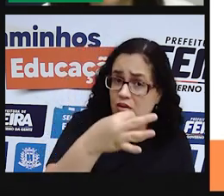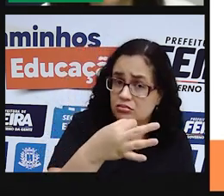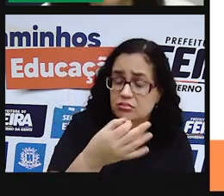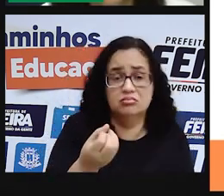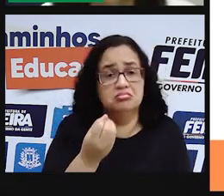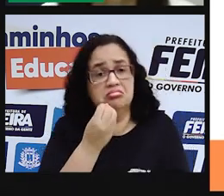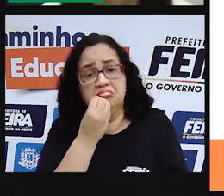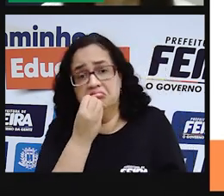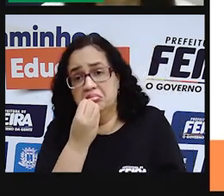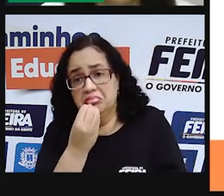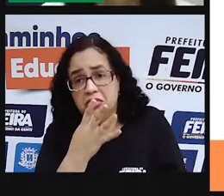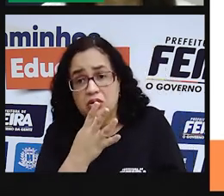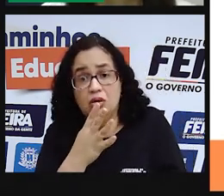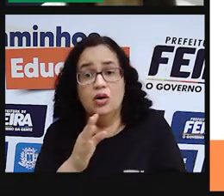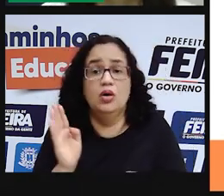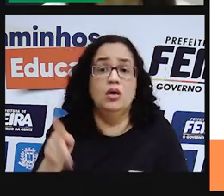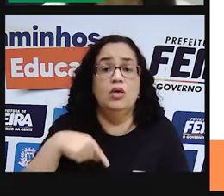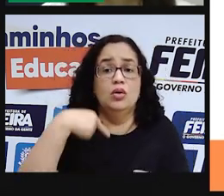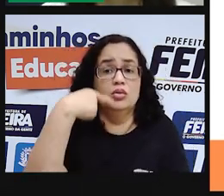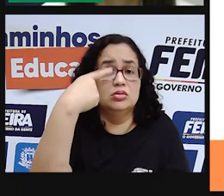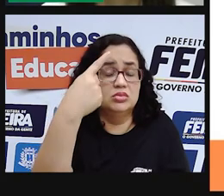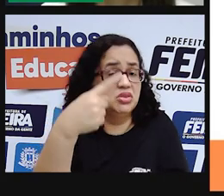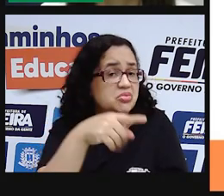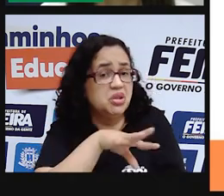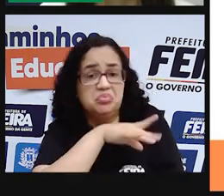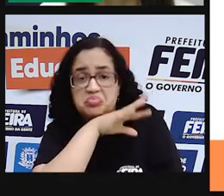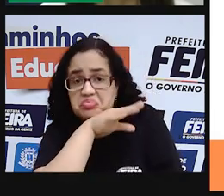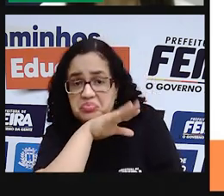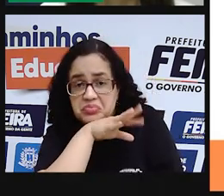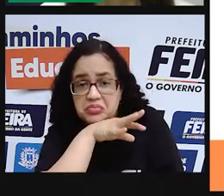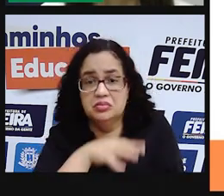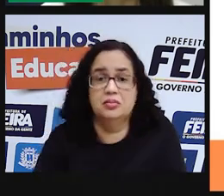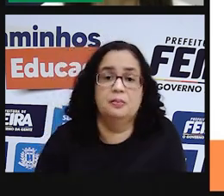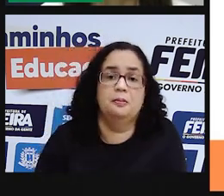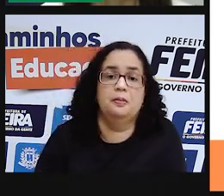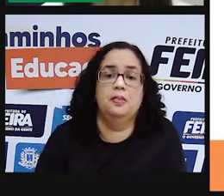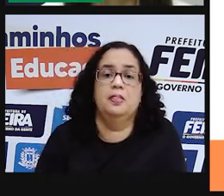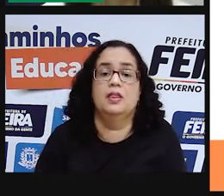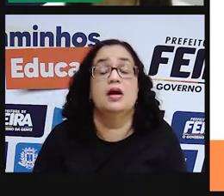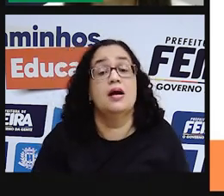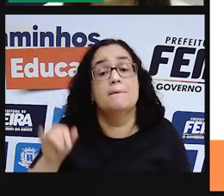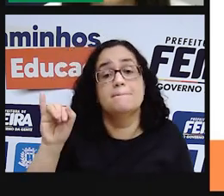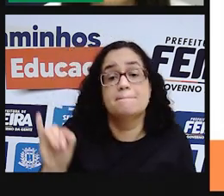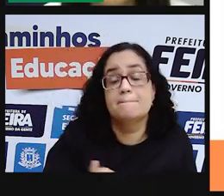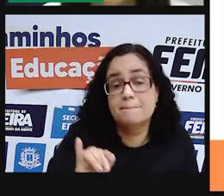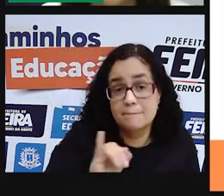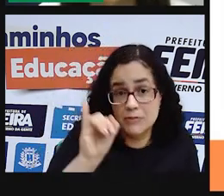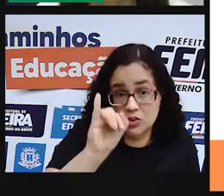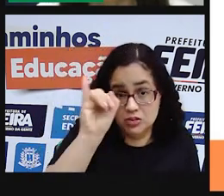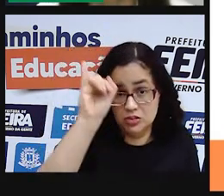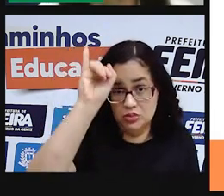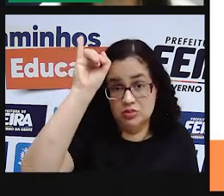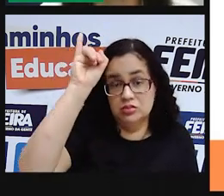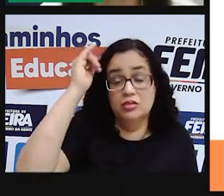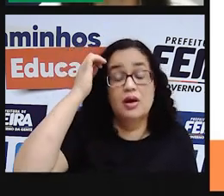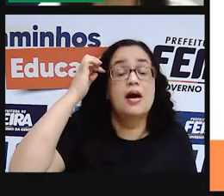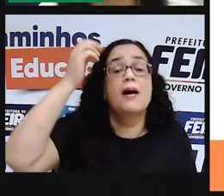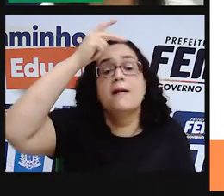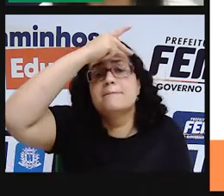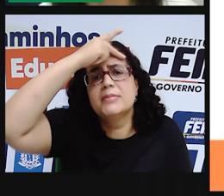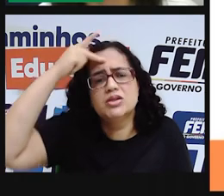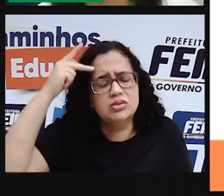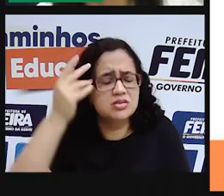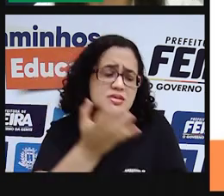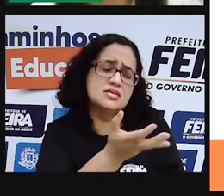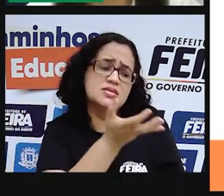favoráveis e, em seguimento, os argumentos desfavoráveis. Então, é importantíssimo para que a pessoa